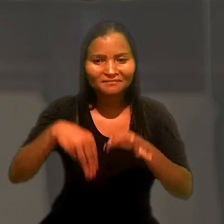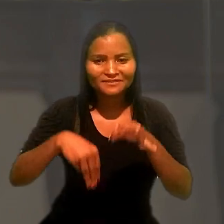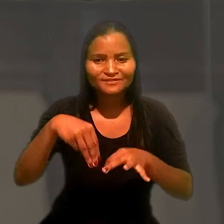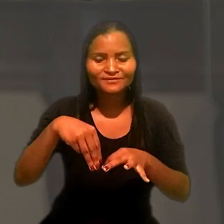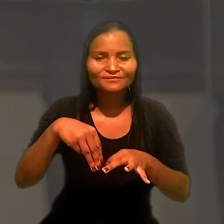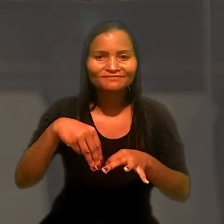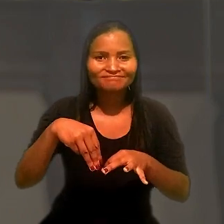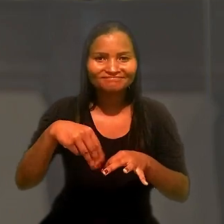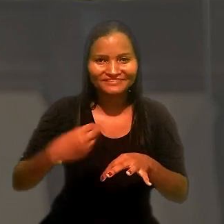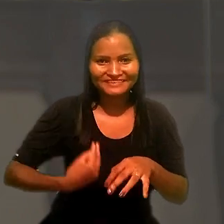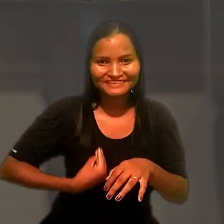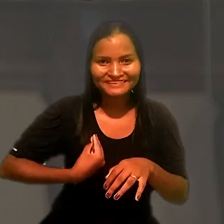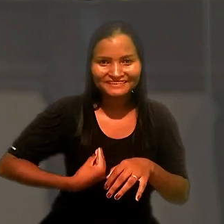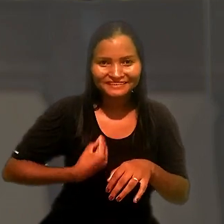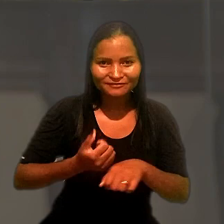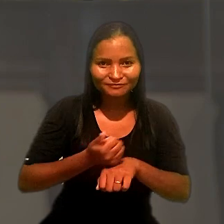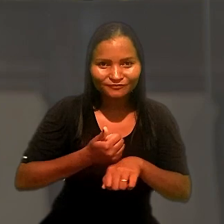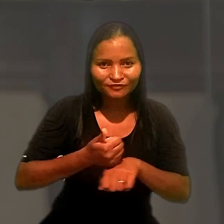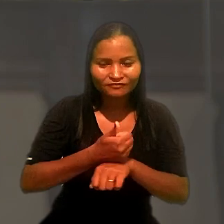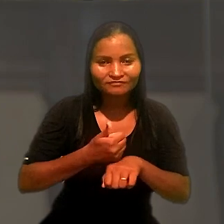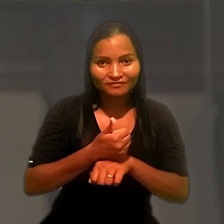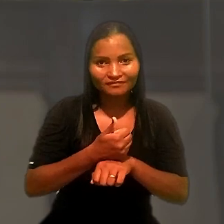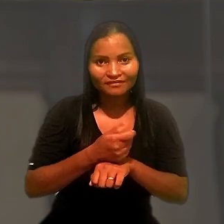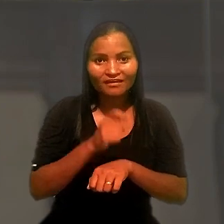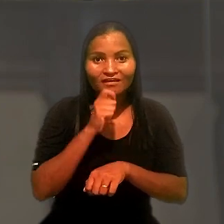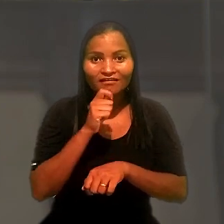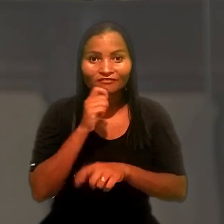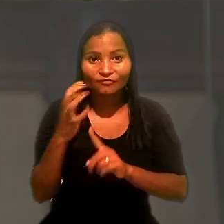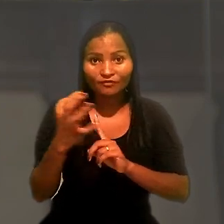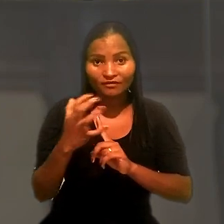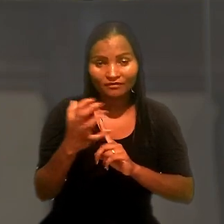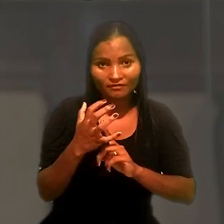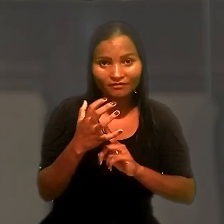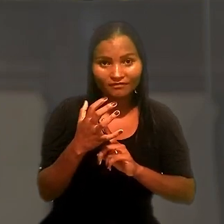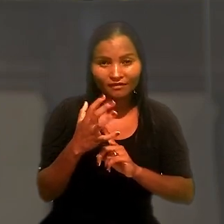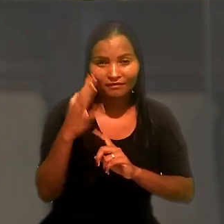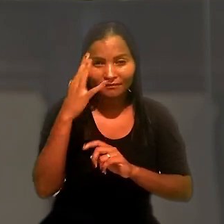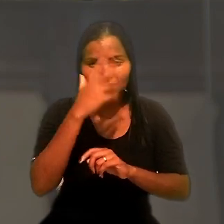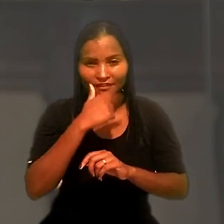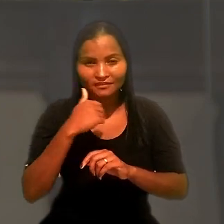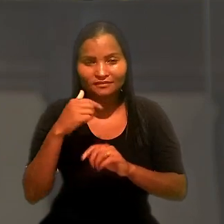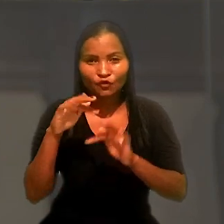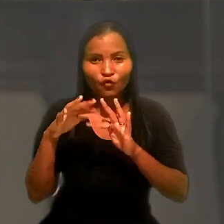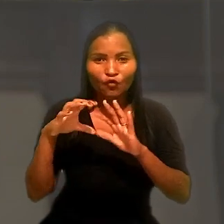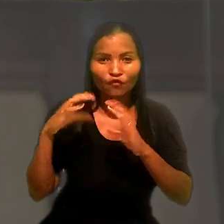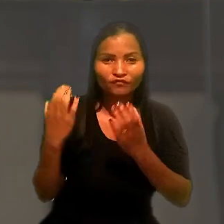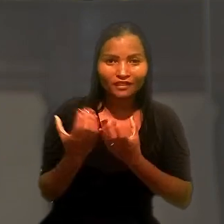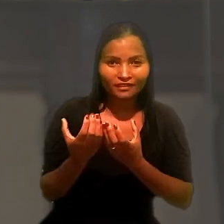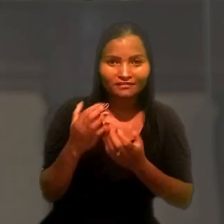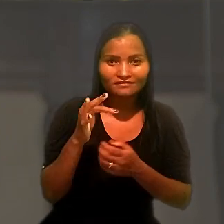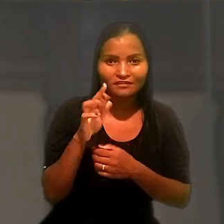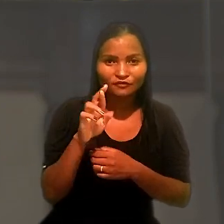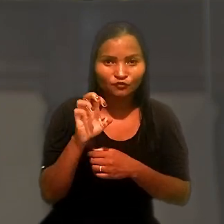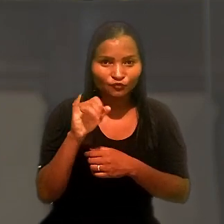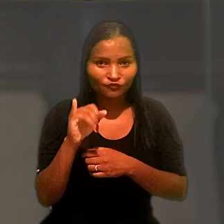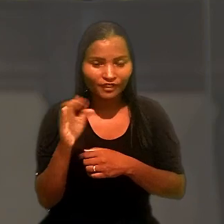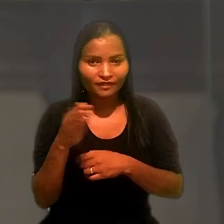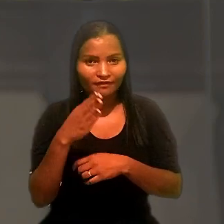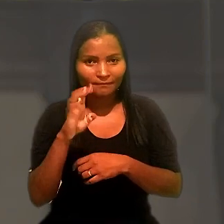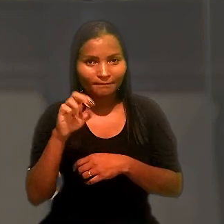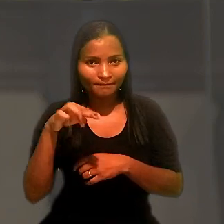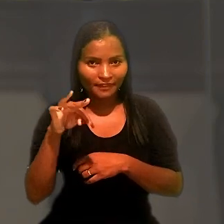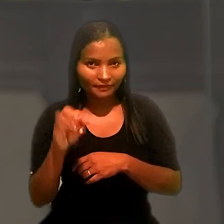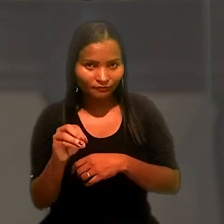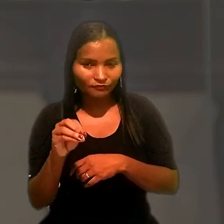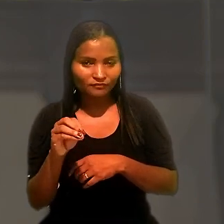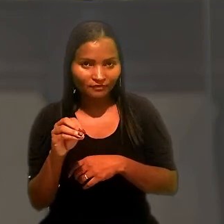Com a magistratura, ela, ainda sob a influência da belíssima conferência do Frei